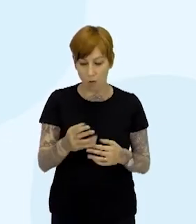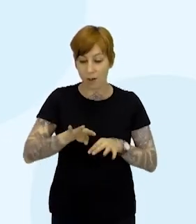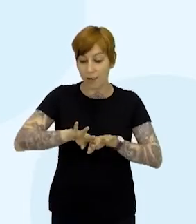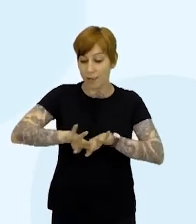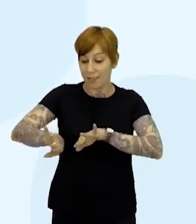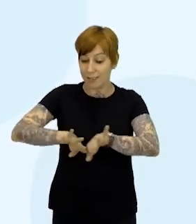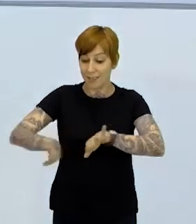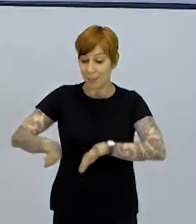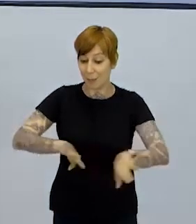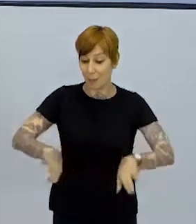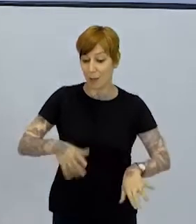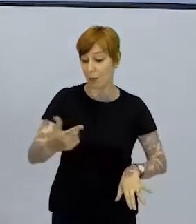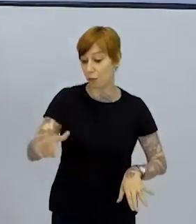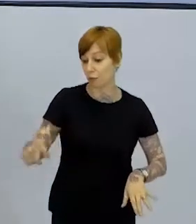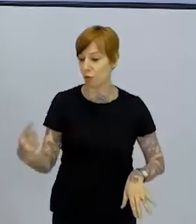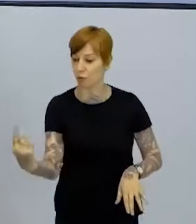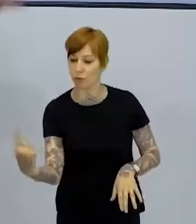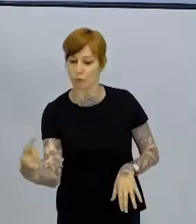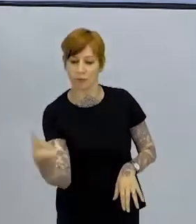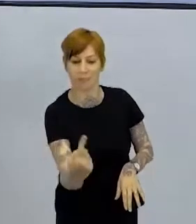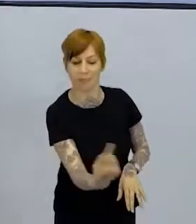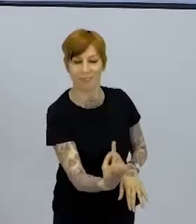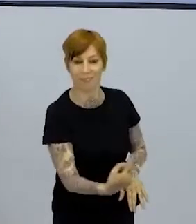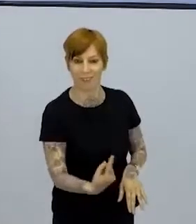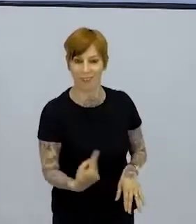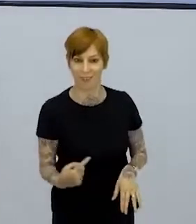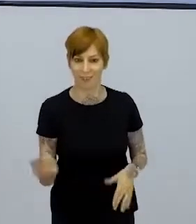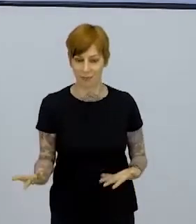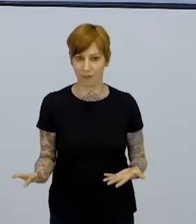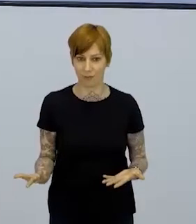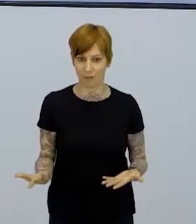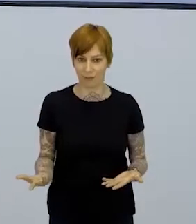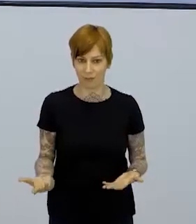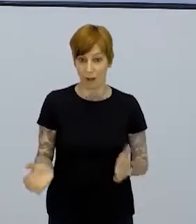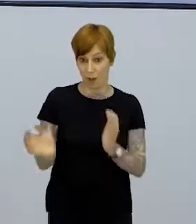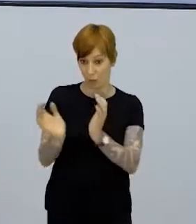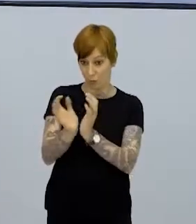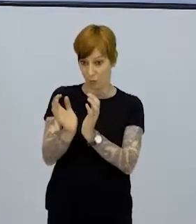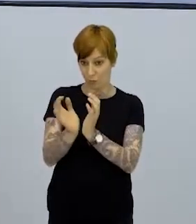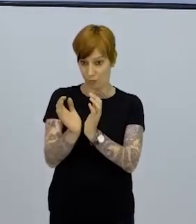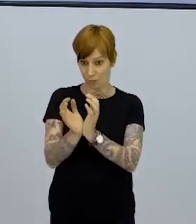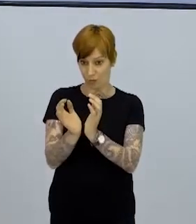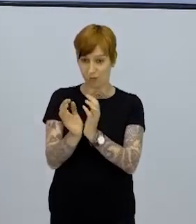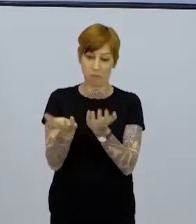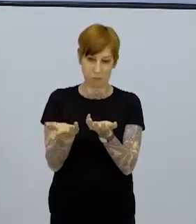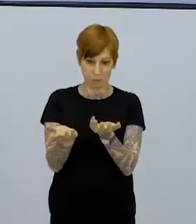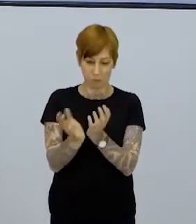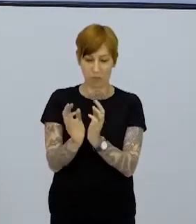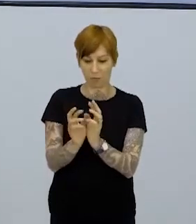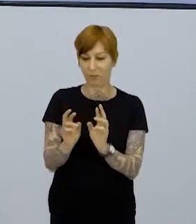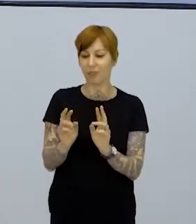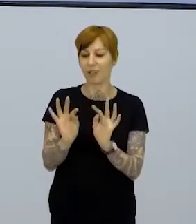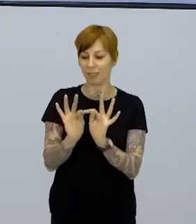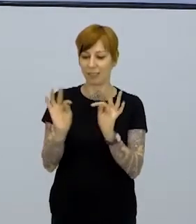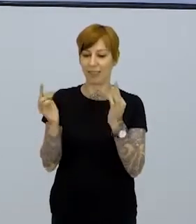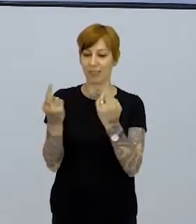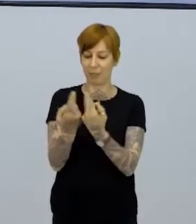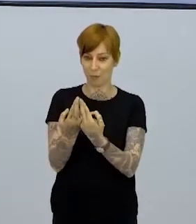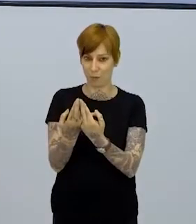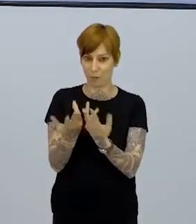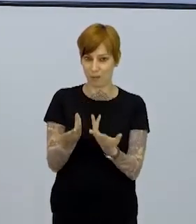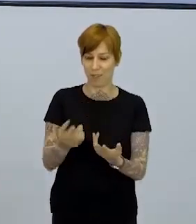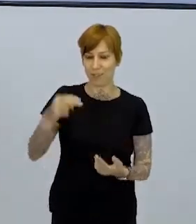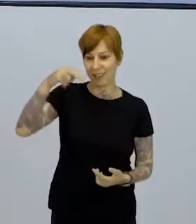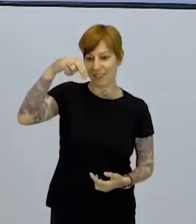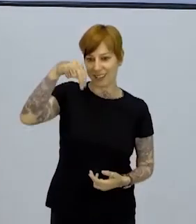individualismo. Tá. Tribo urbana. Nerd. Você nerd. Meu amigo nerd. Né? O que acontece? Vamos